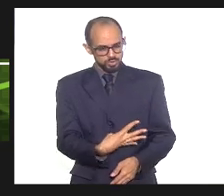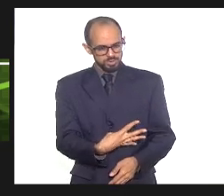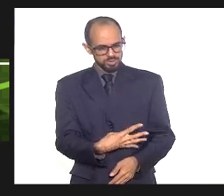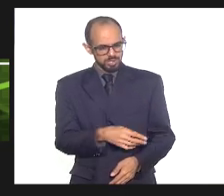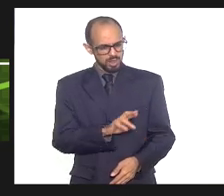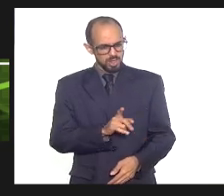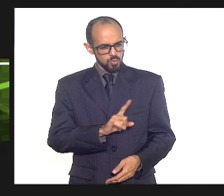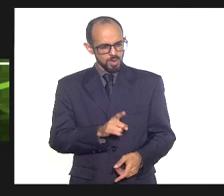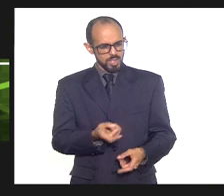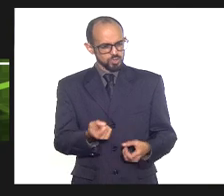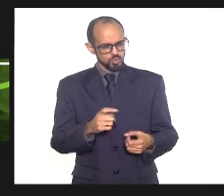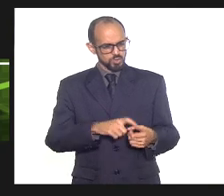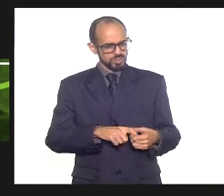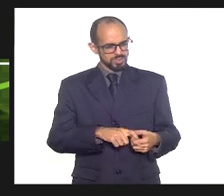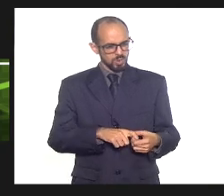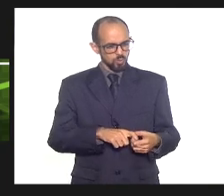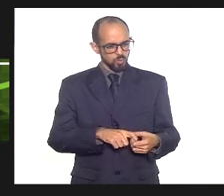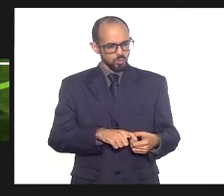perdi aqui a sua